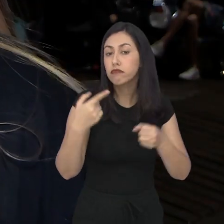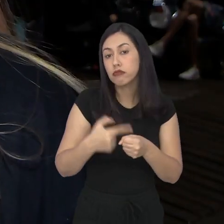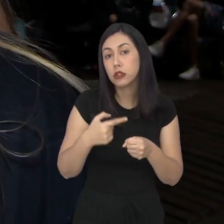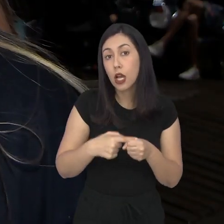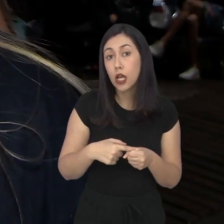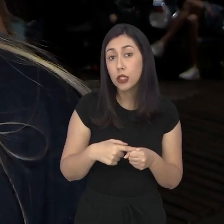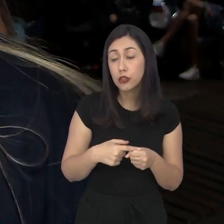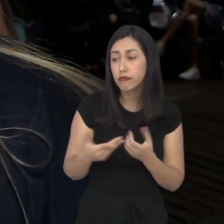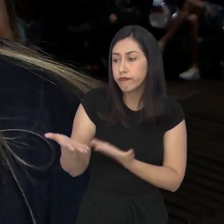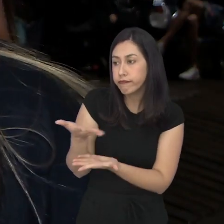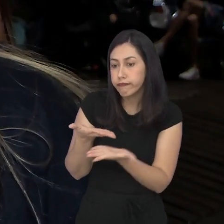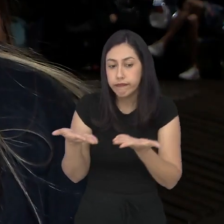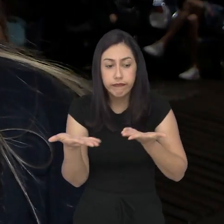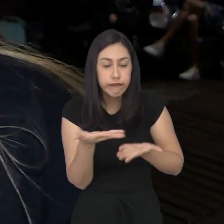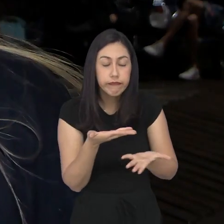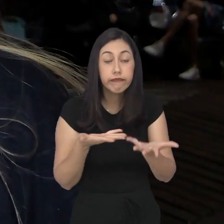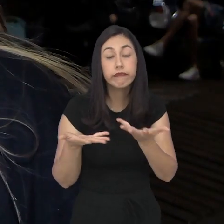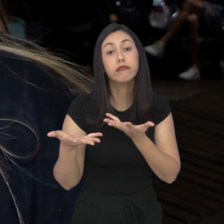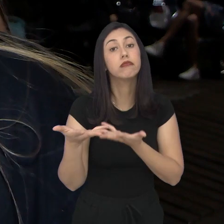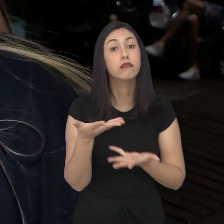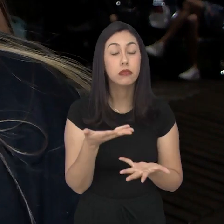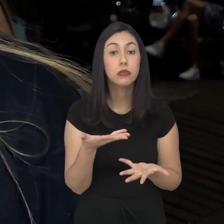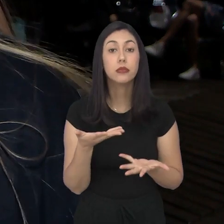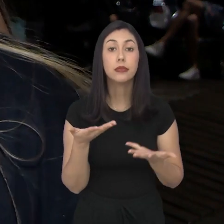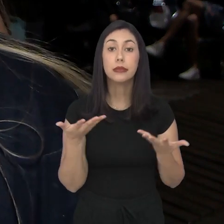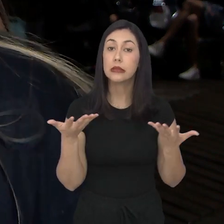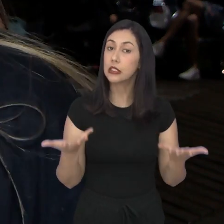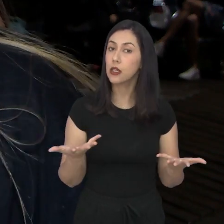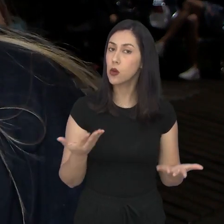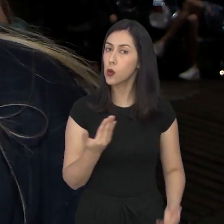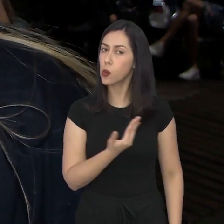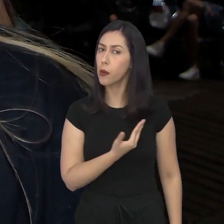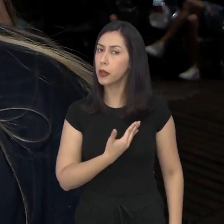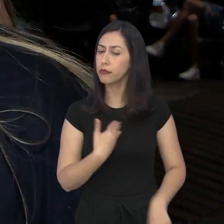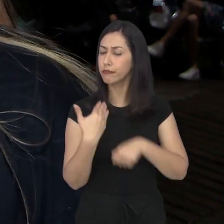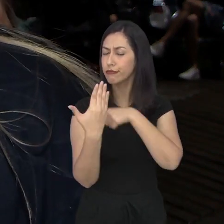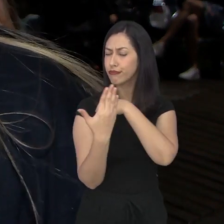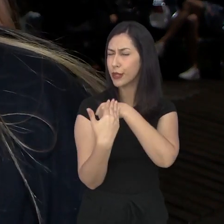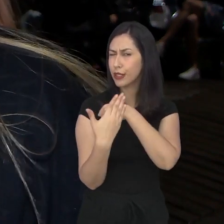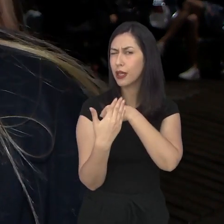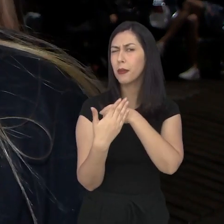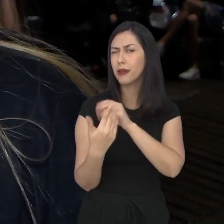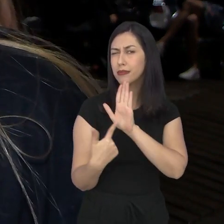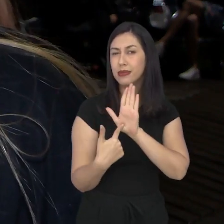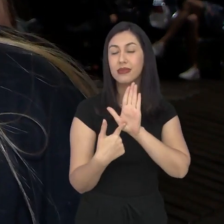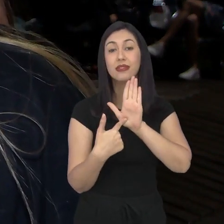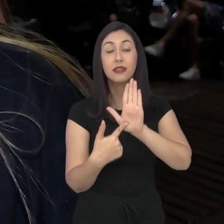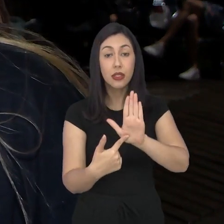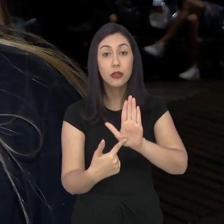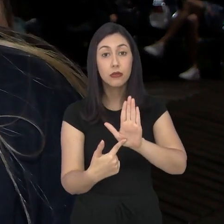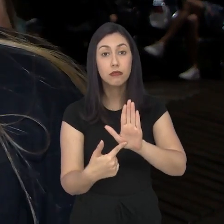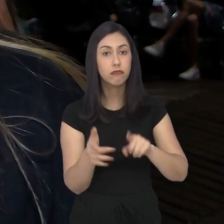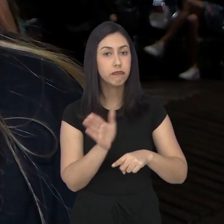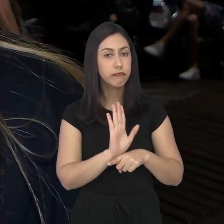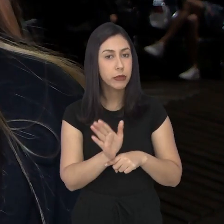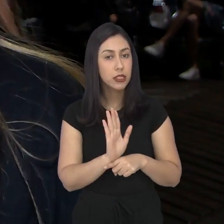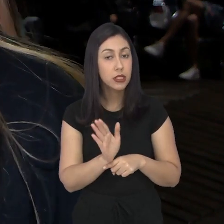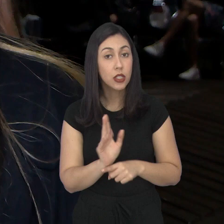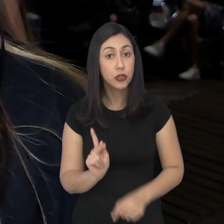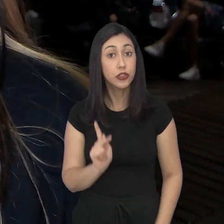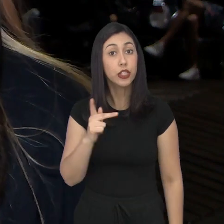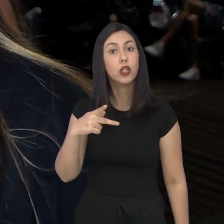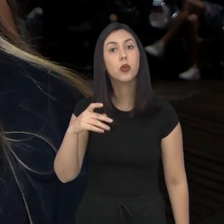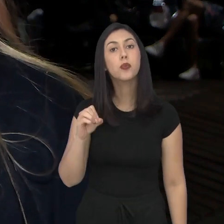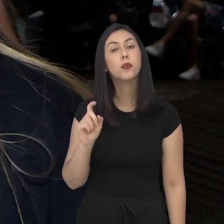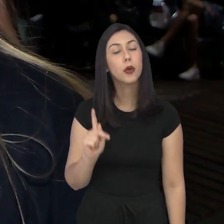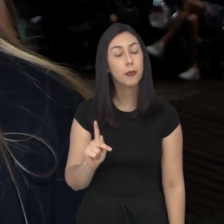aqui na nossa cidade, conheceu pessoas através desse evento. E aí um amigo nosso chamou a gente para fazer uma apresentação